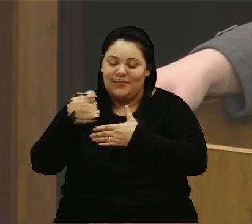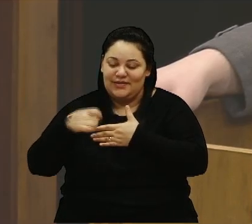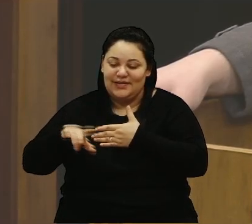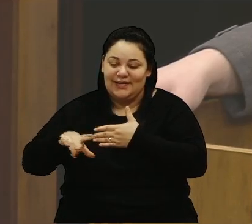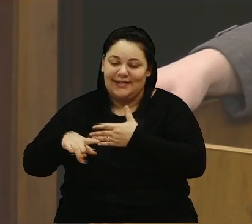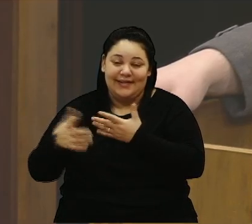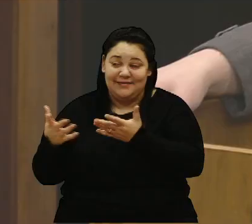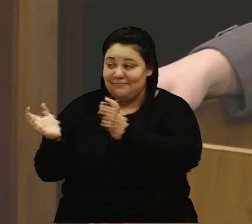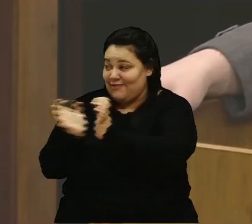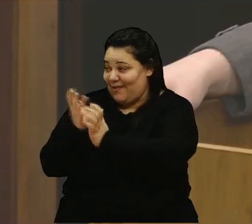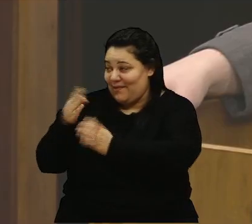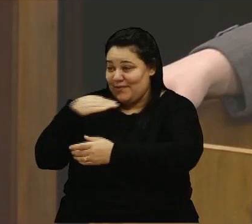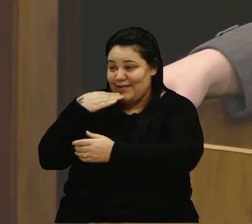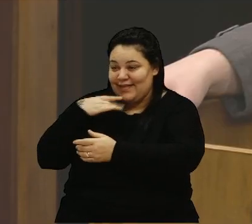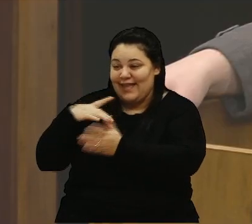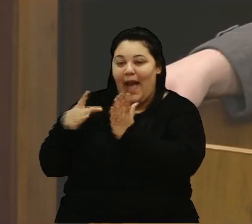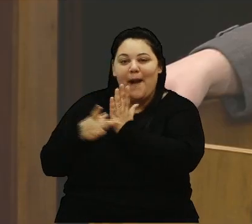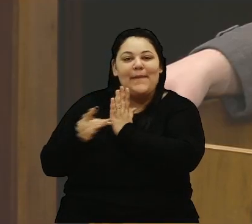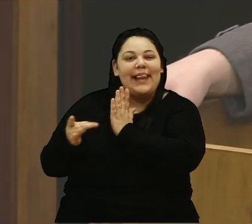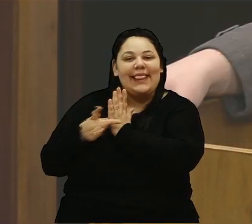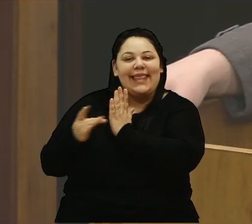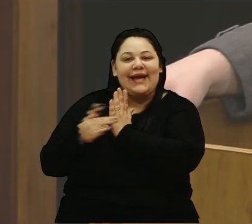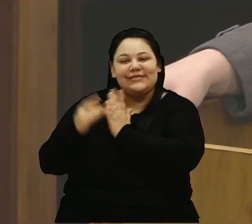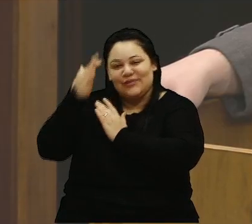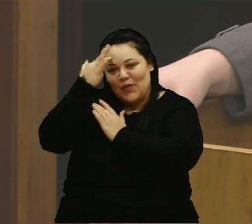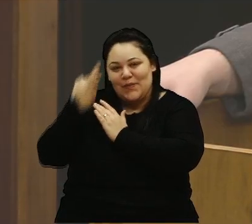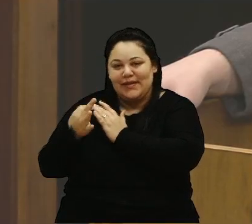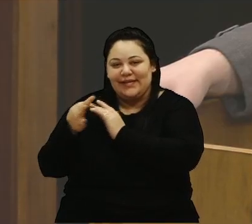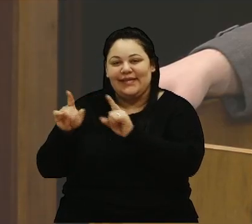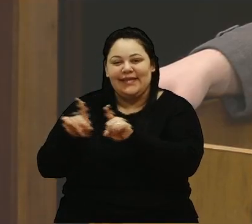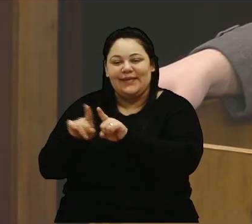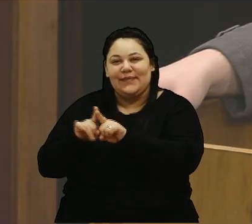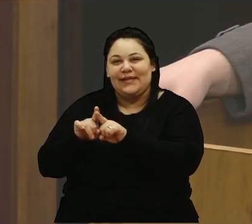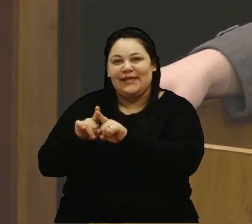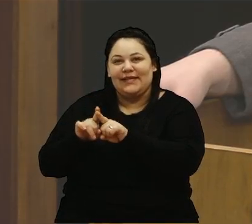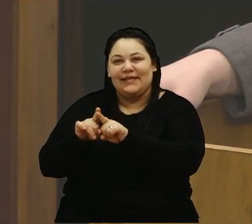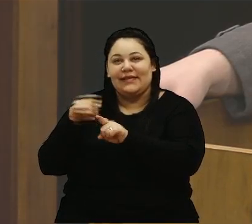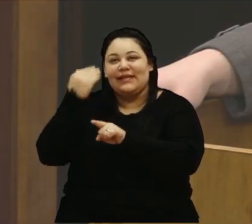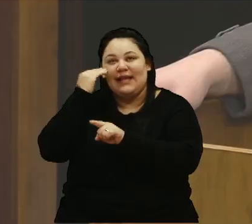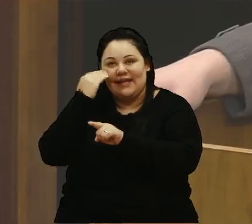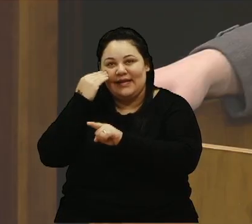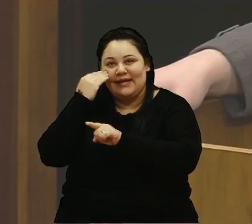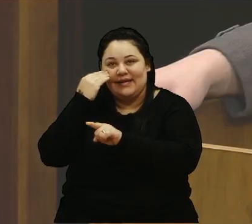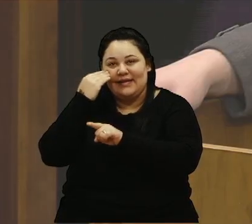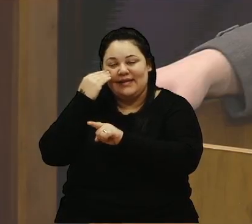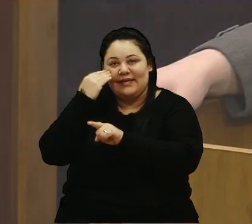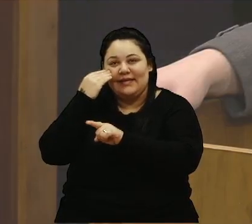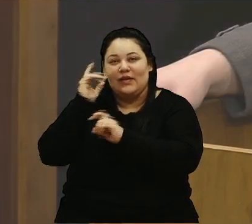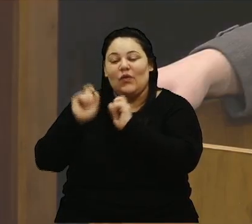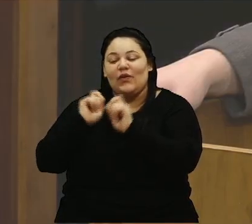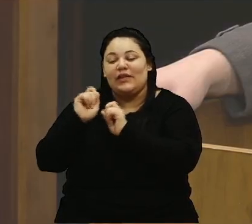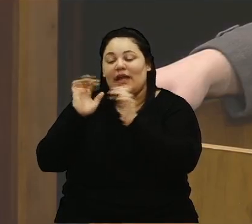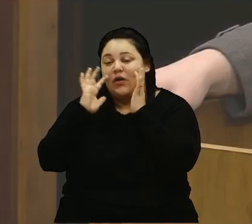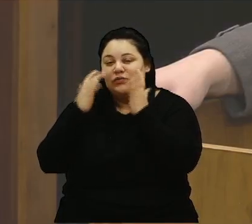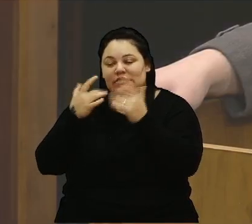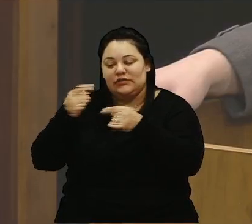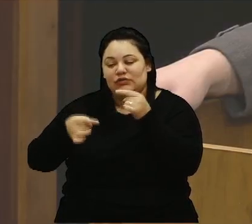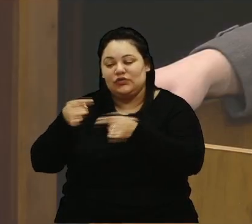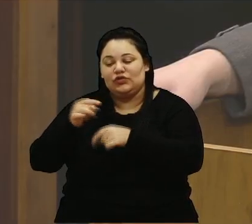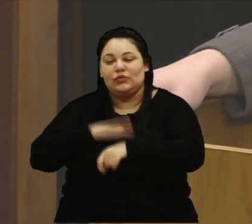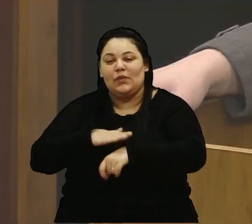Bortola, a habilidade de entender, né, o tema, o clima, o espírito daquilo que está sendo dito e debatido, né?